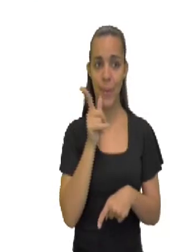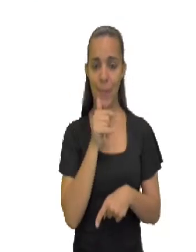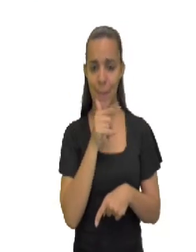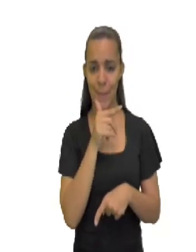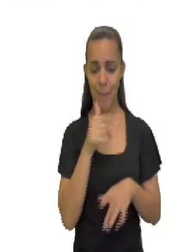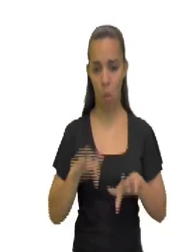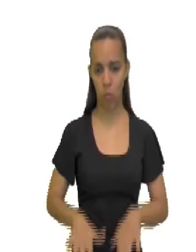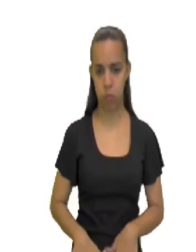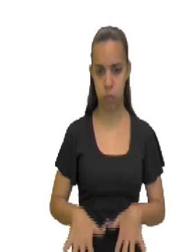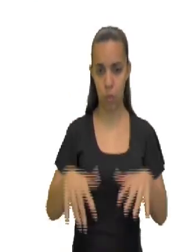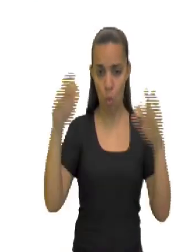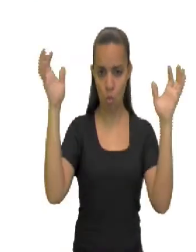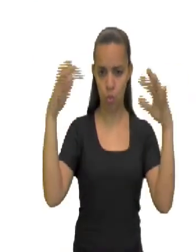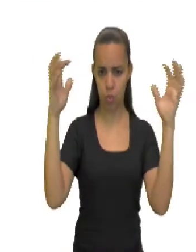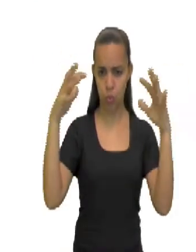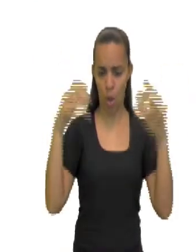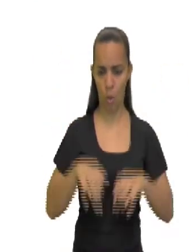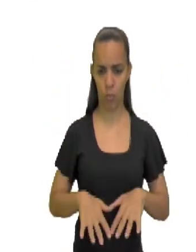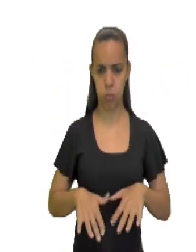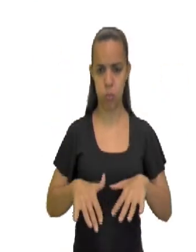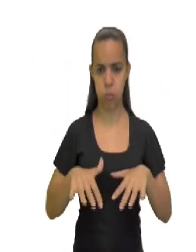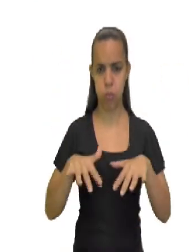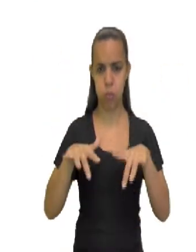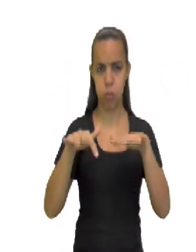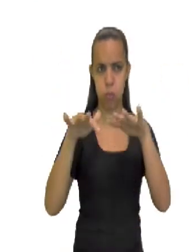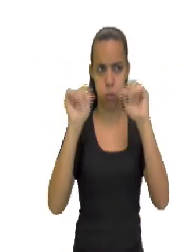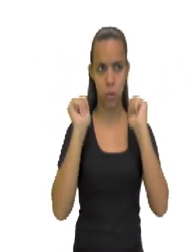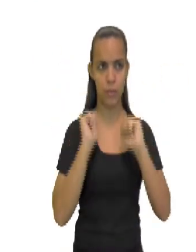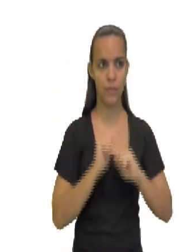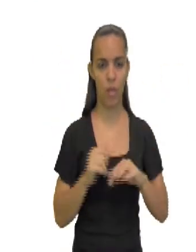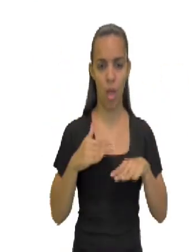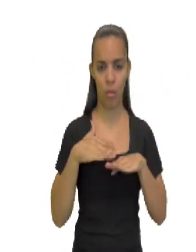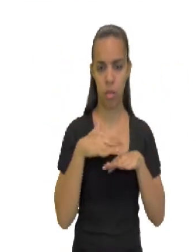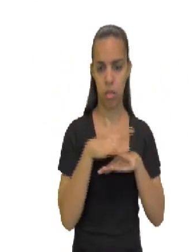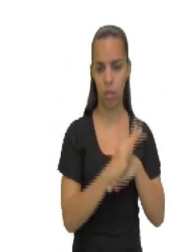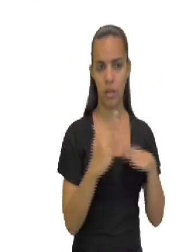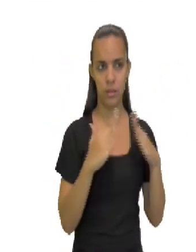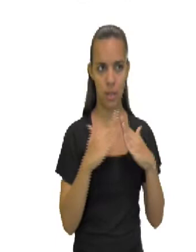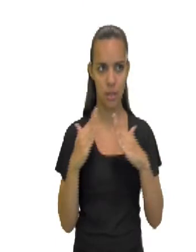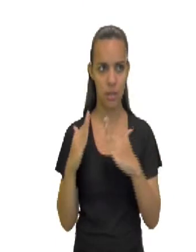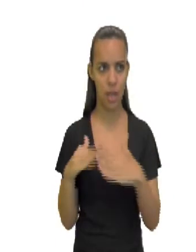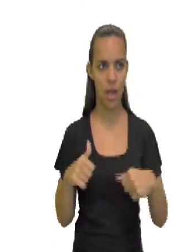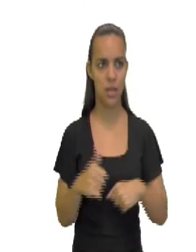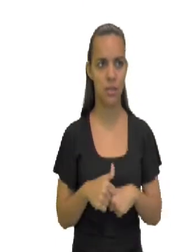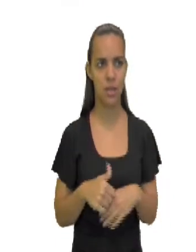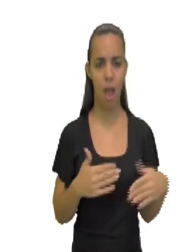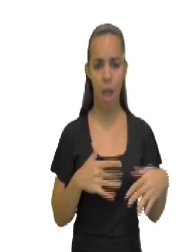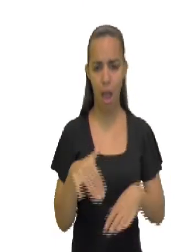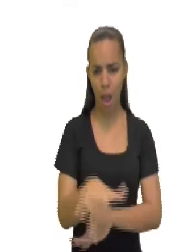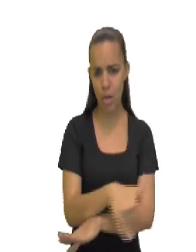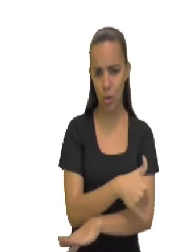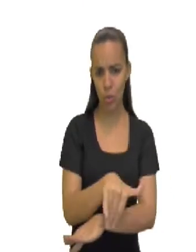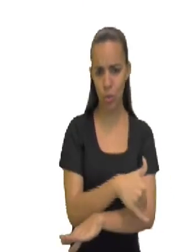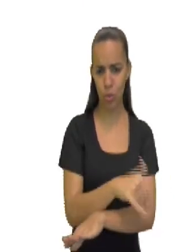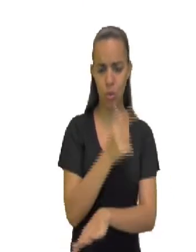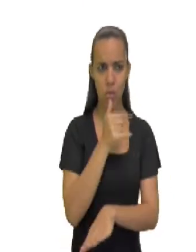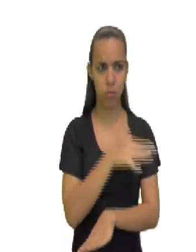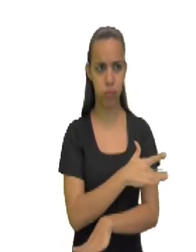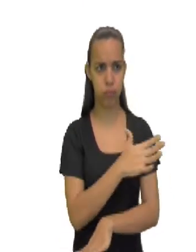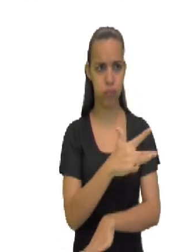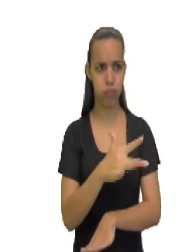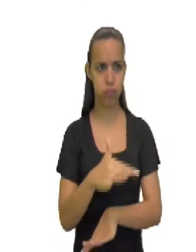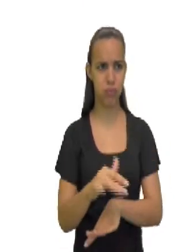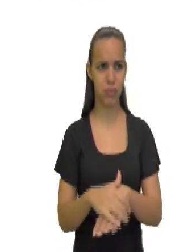inundações durante o período de chuvas. Quando nós depositamos esse lixo ali em volta do